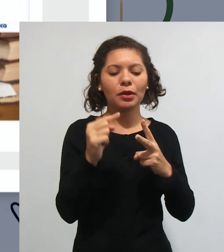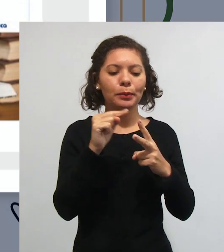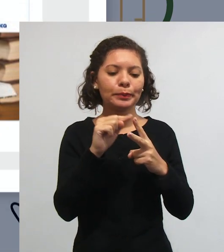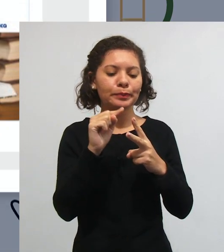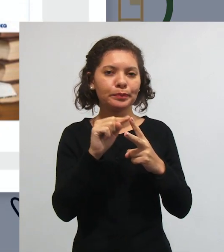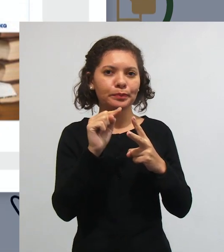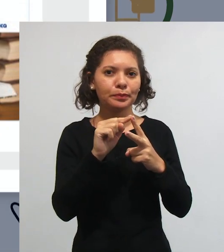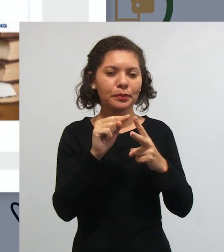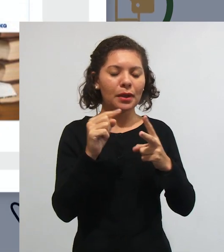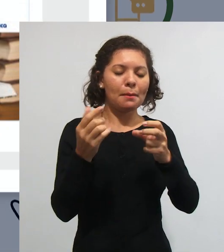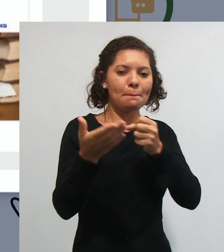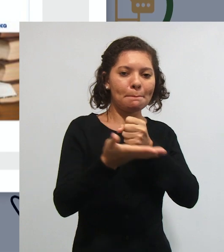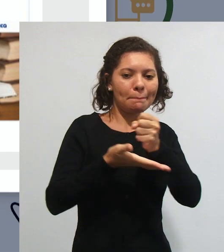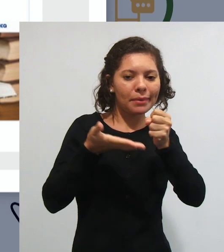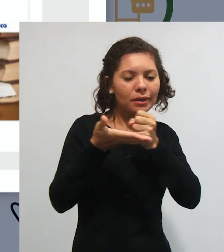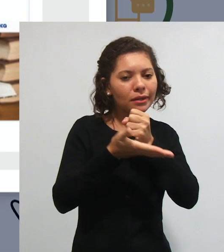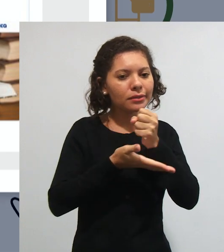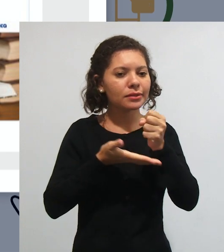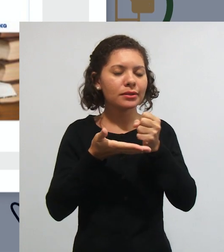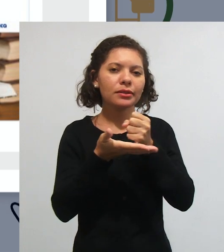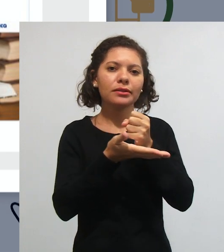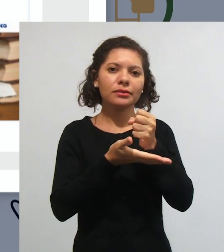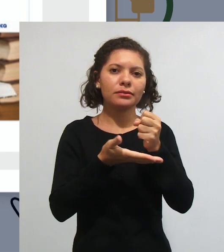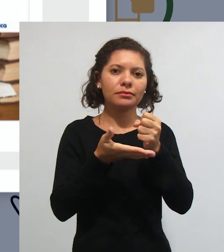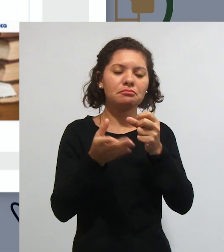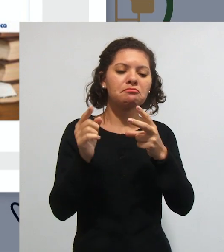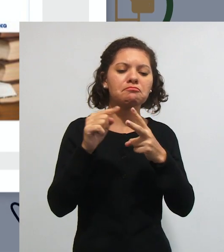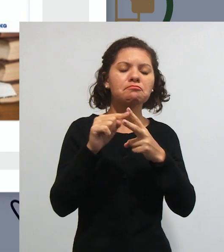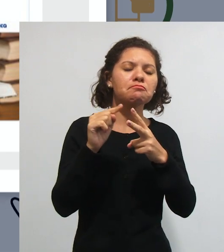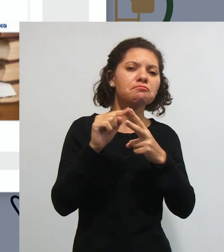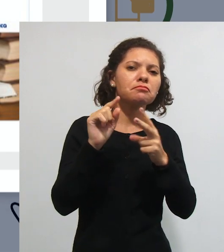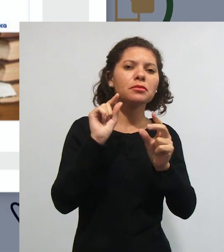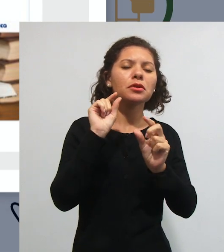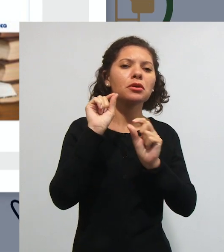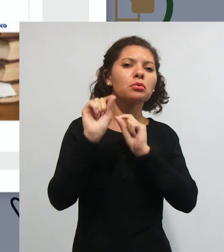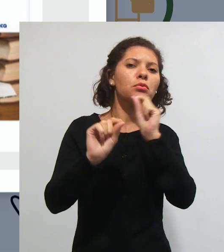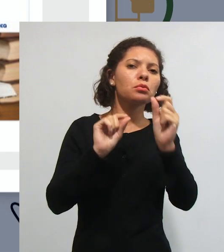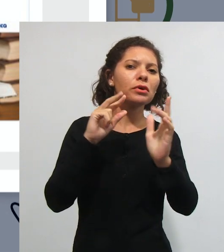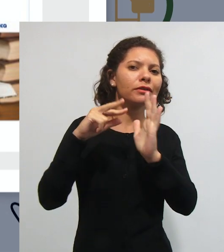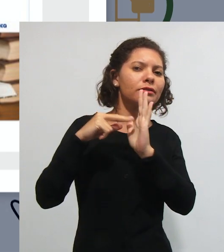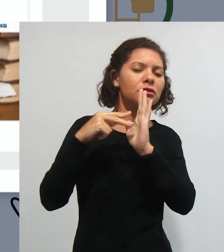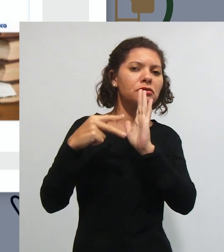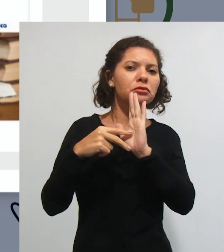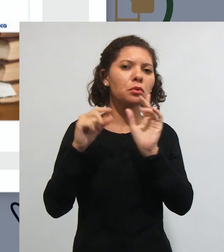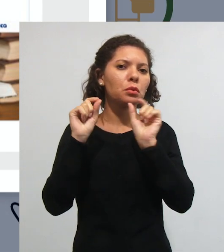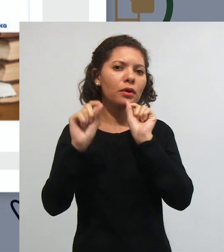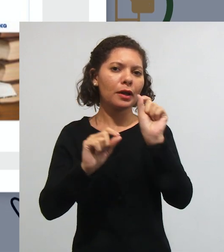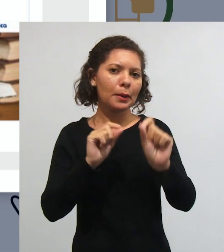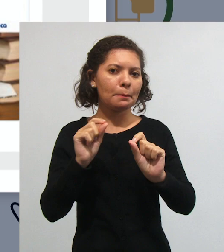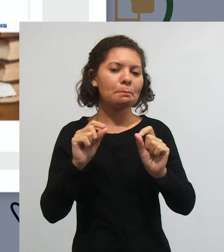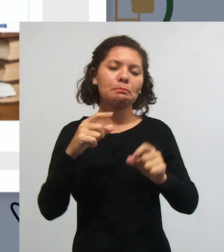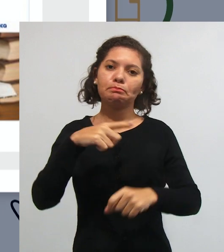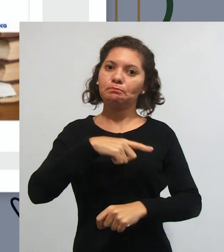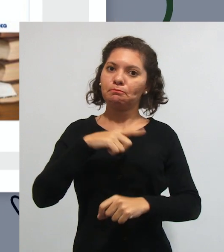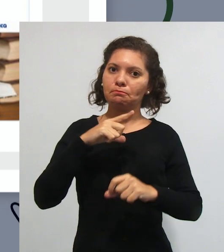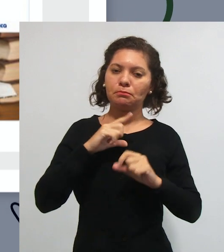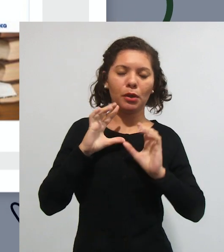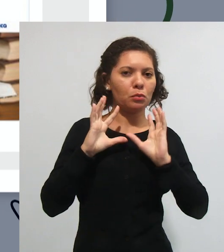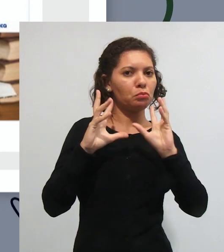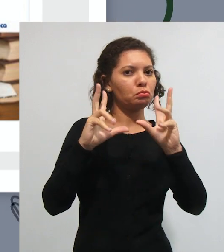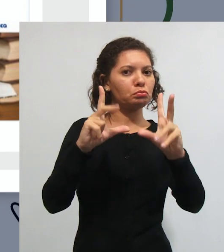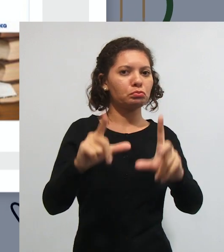básica. Essa classificação está na maioria dos livros de metodologia científica. A gente usou